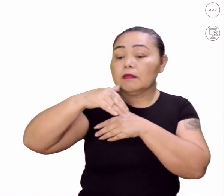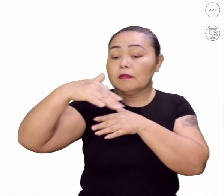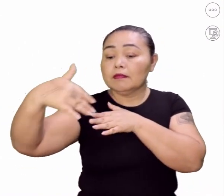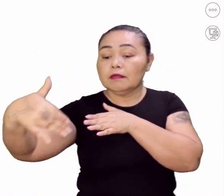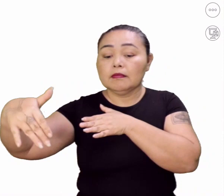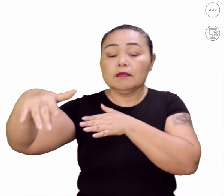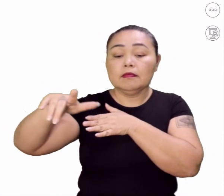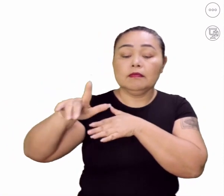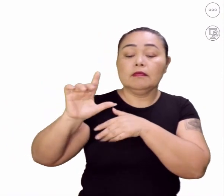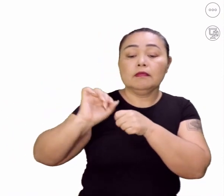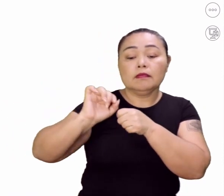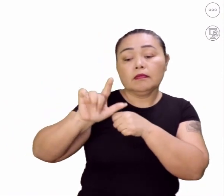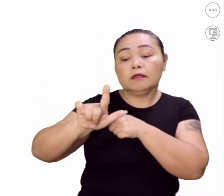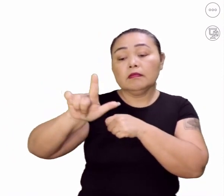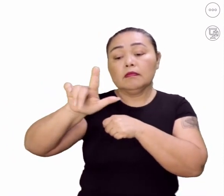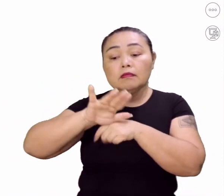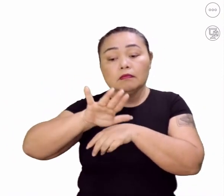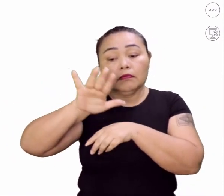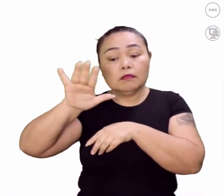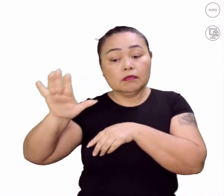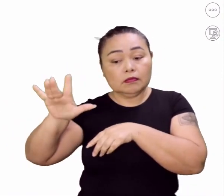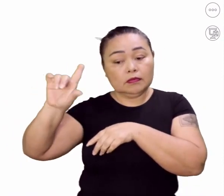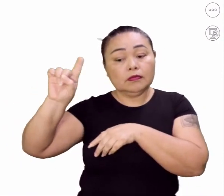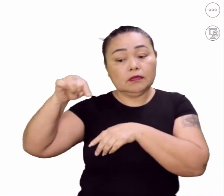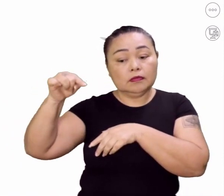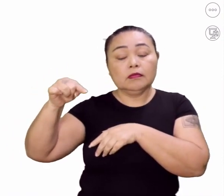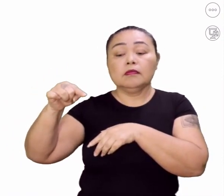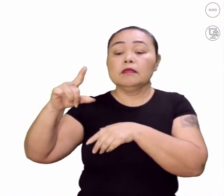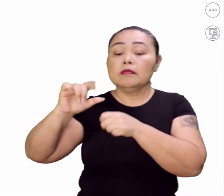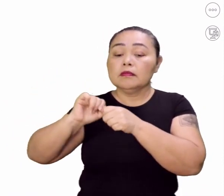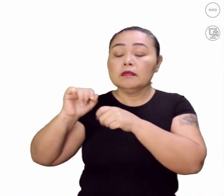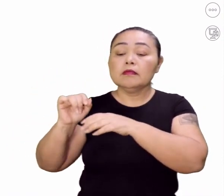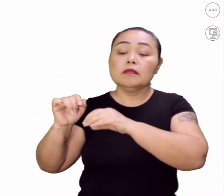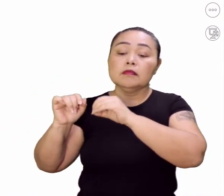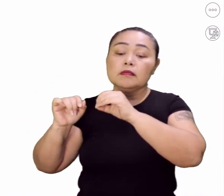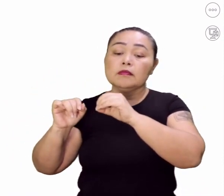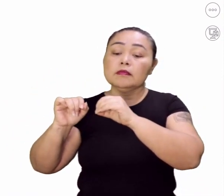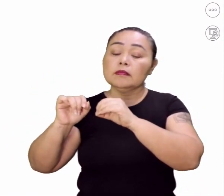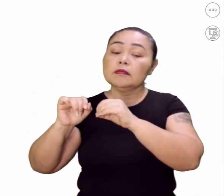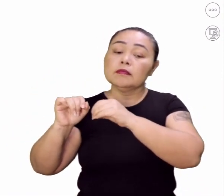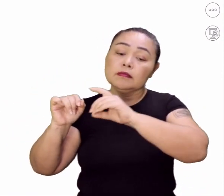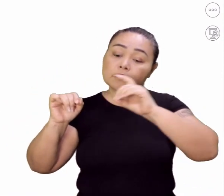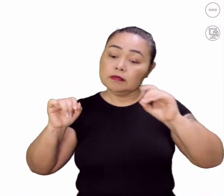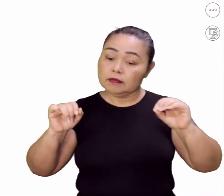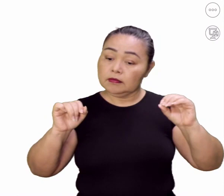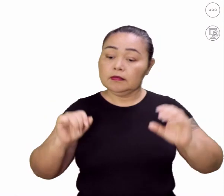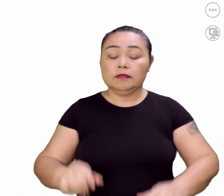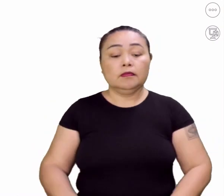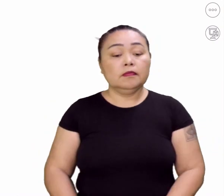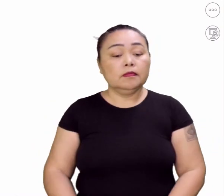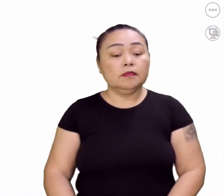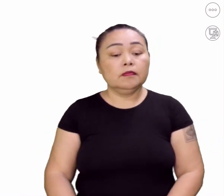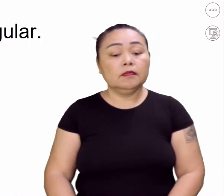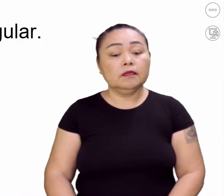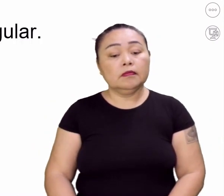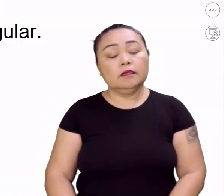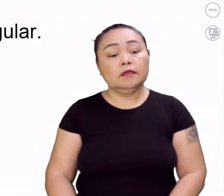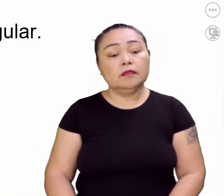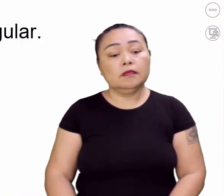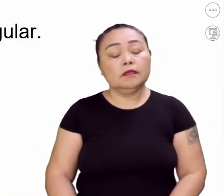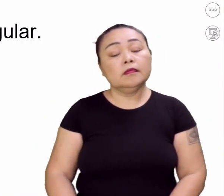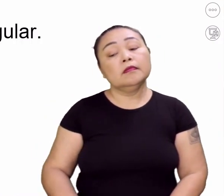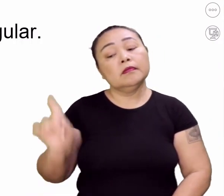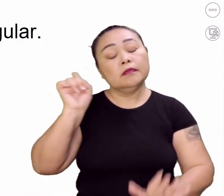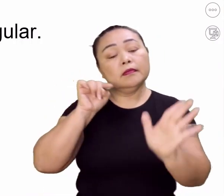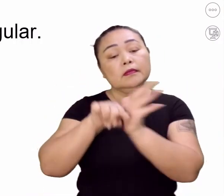Exatamente. A leste, maior densidade demográfica. A oeste são as menores densidades demográficas do Brasil. Perfeito. Vamos